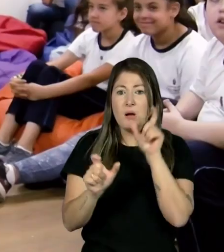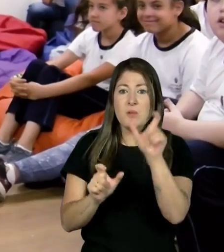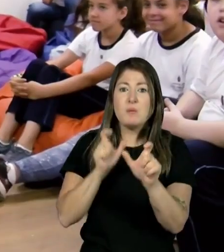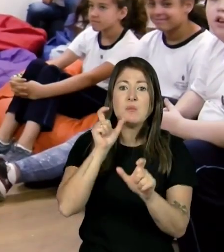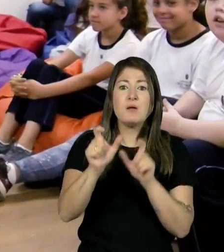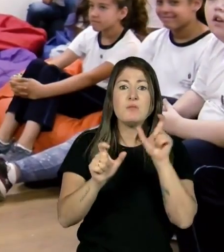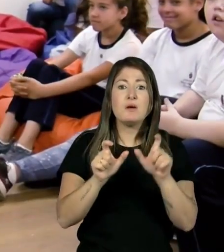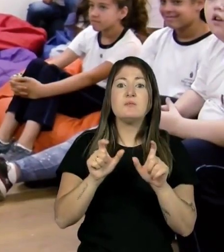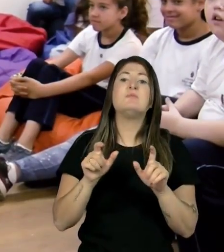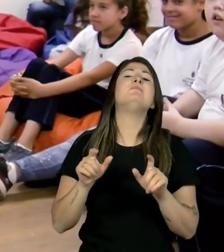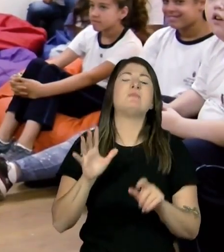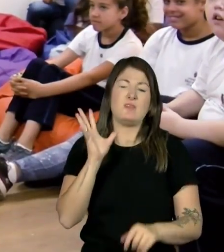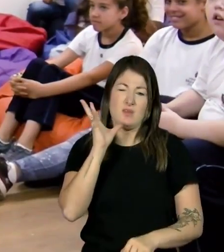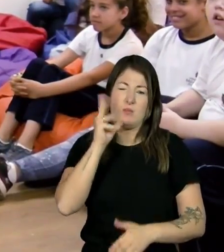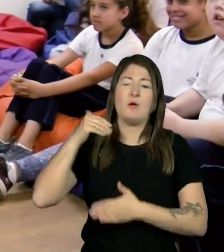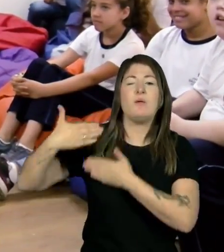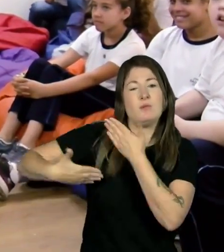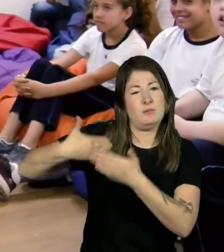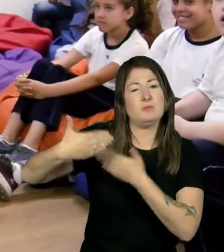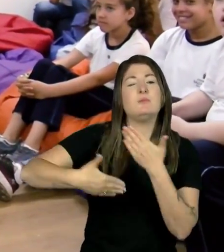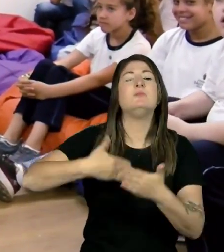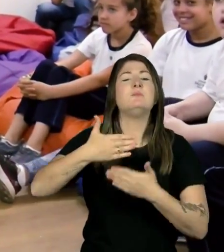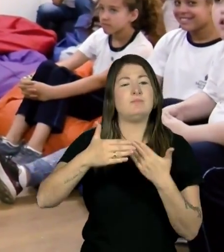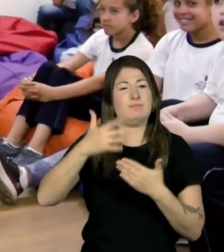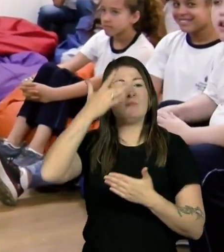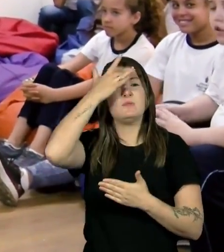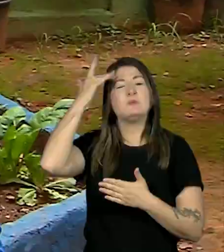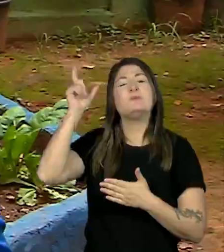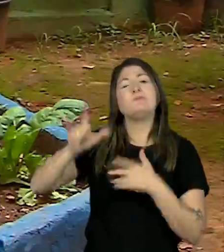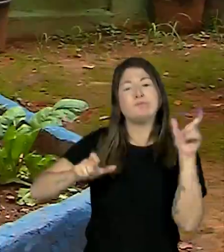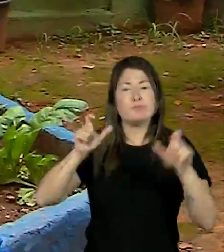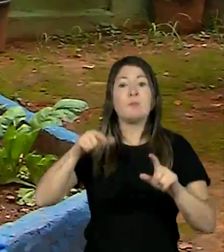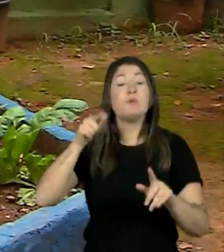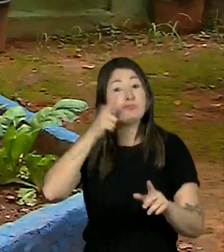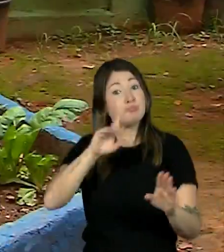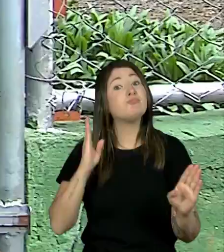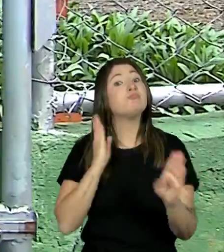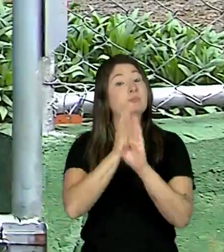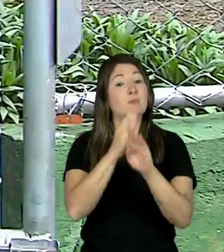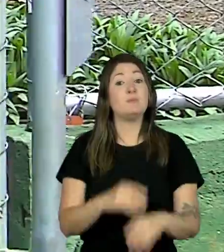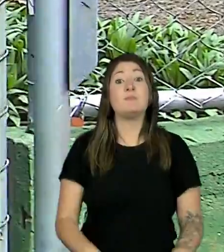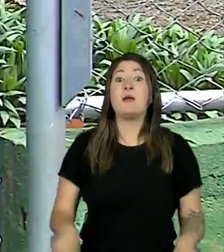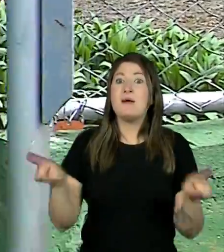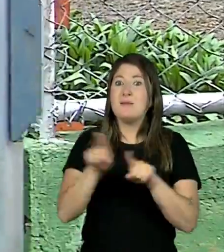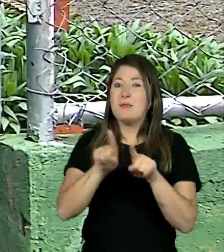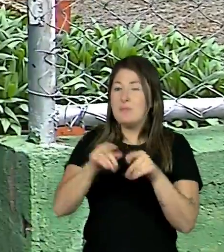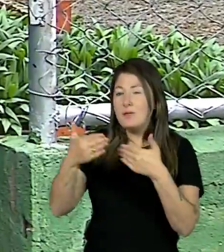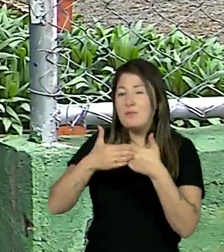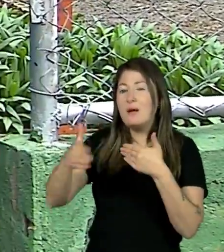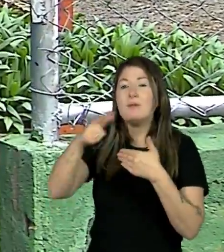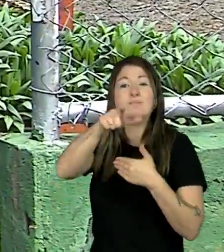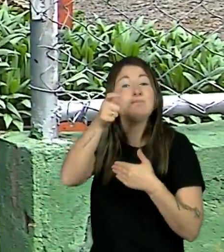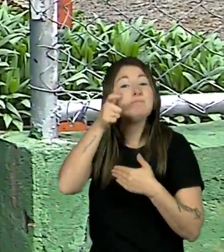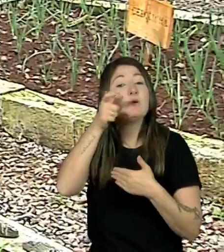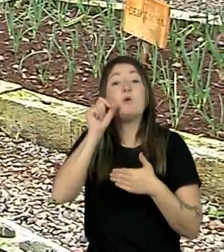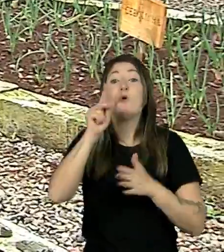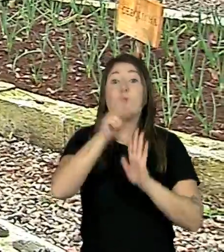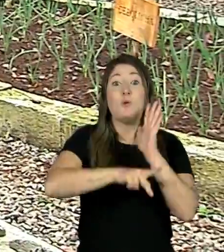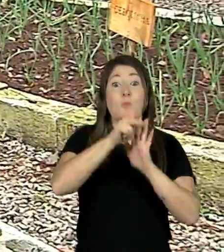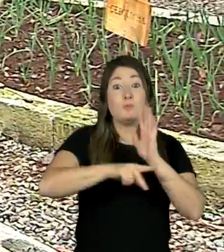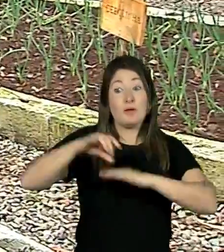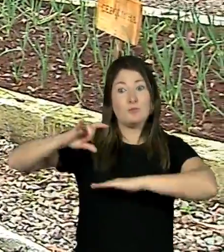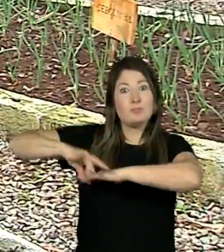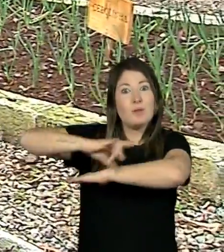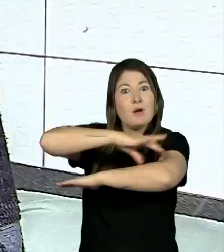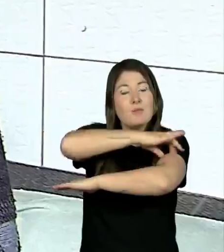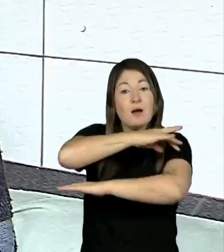um escritor, um poeta, consiga chegar a um resultado final, né? E ainda, vamos conhecer um projeto de horta que cultiva